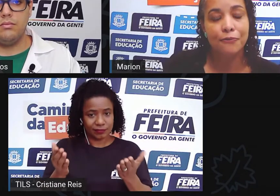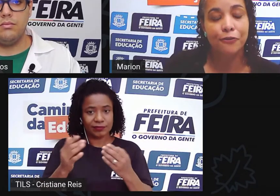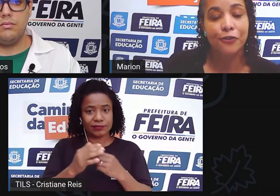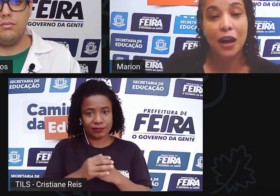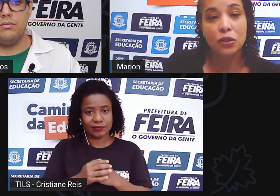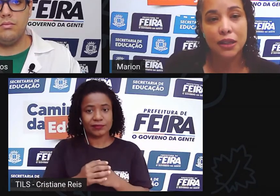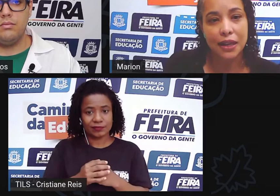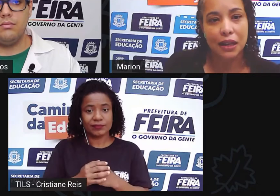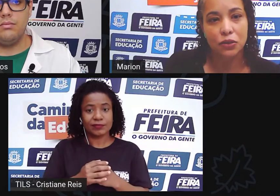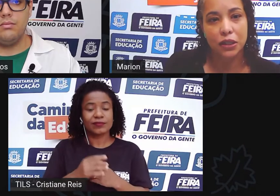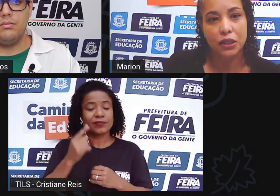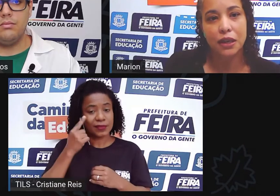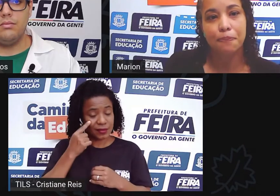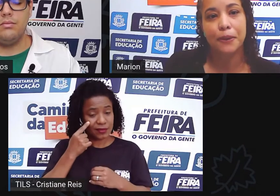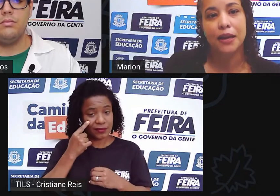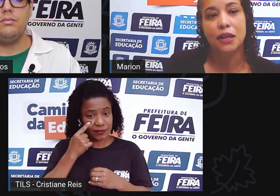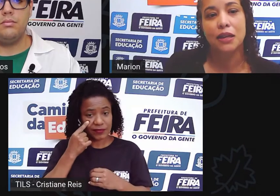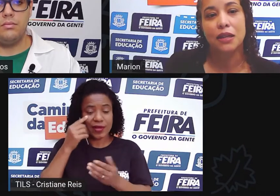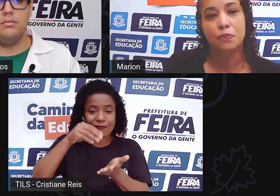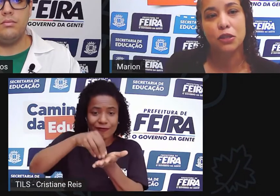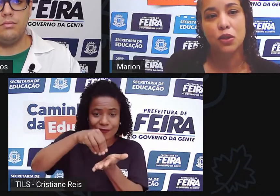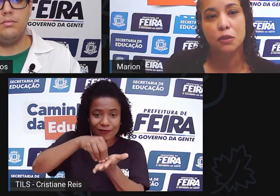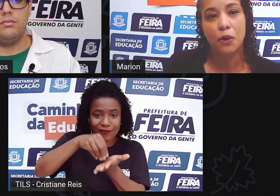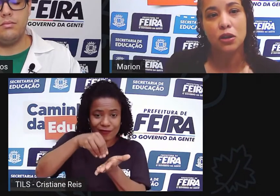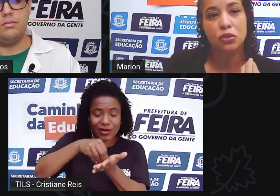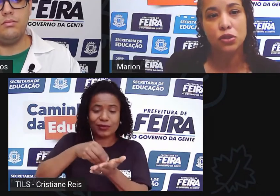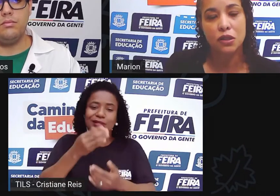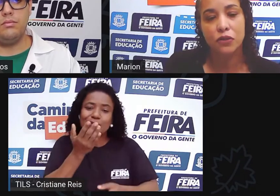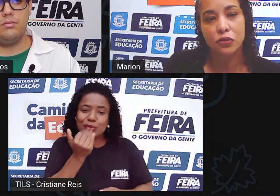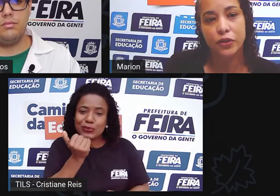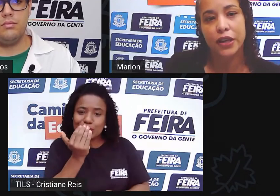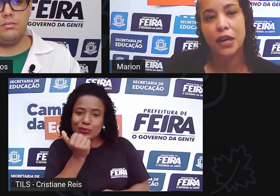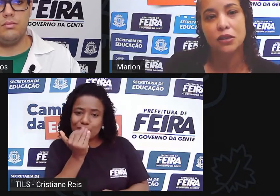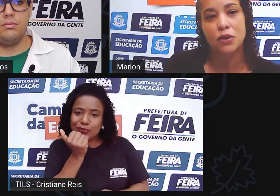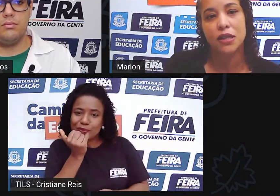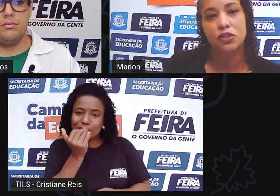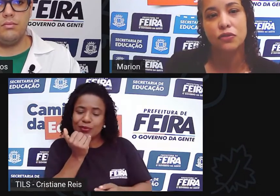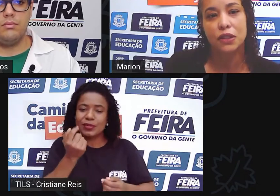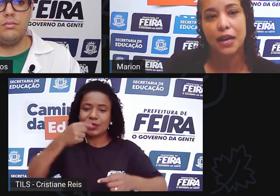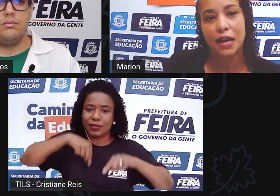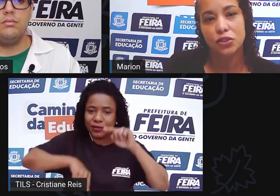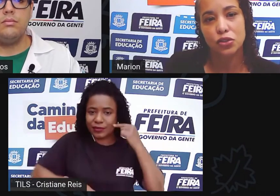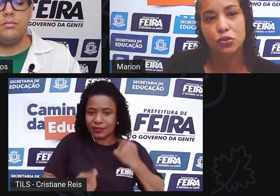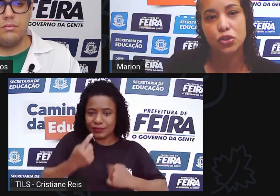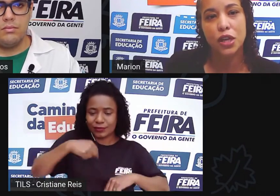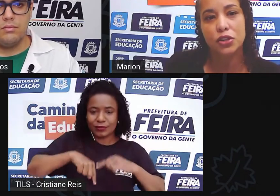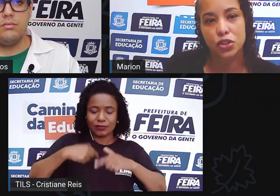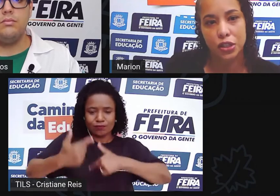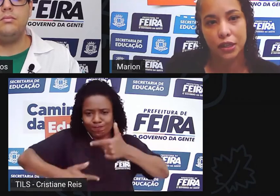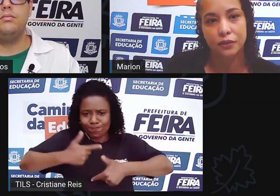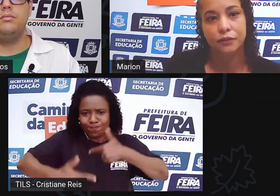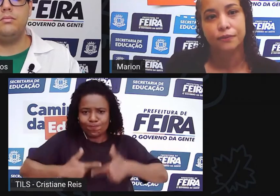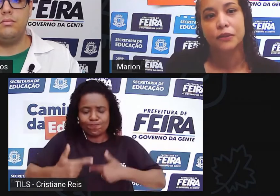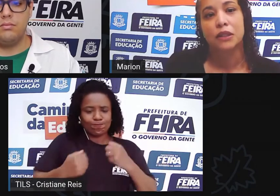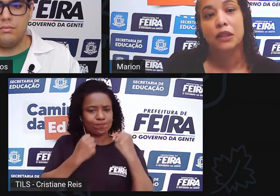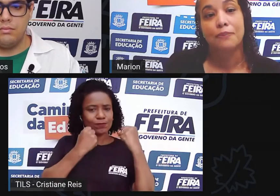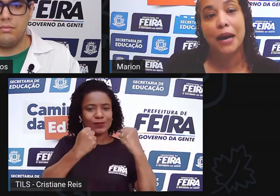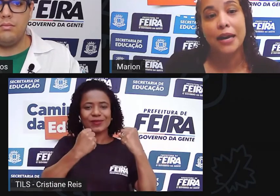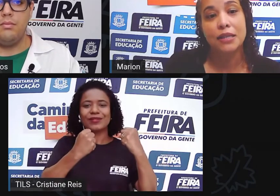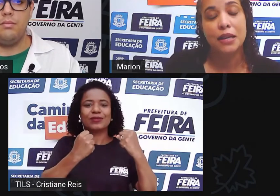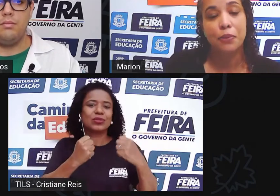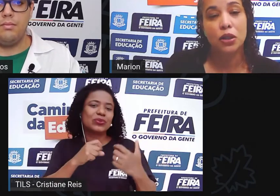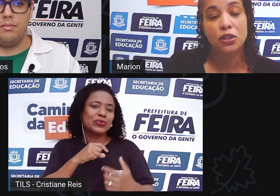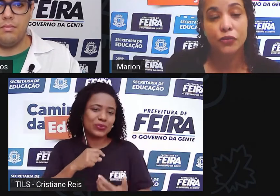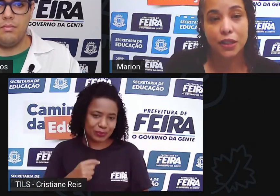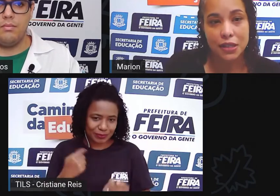uma falta da caloria para que as pessoas possam desenvolver as suas atividades do dia a dia.